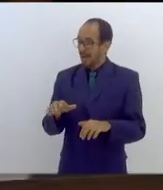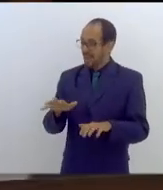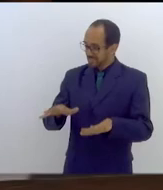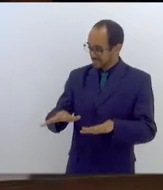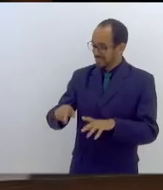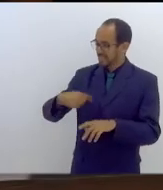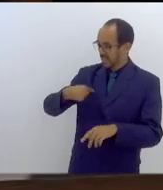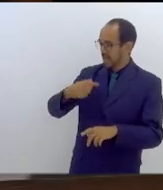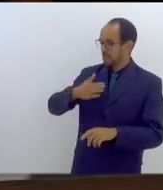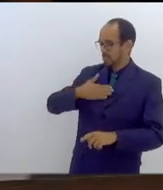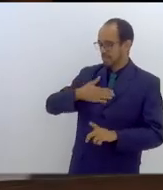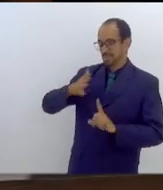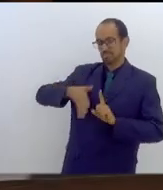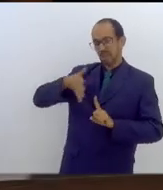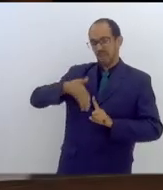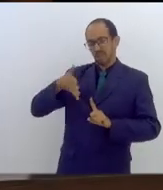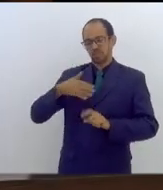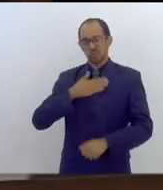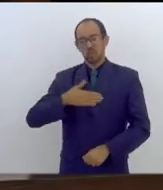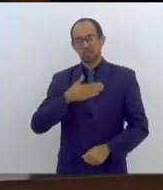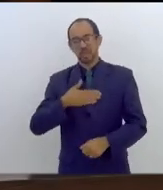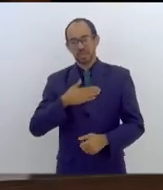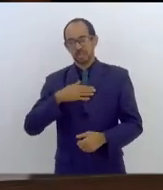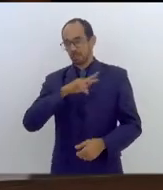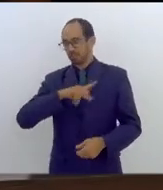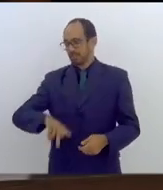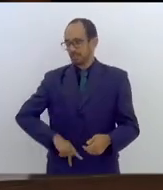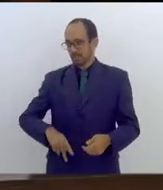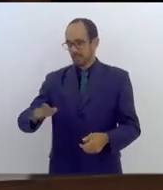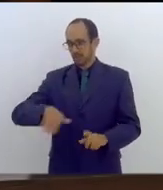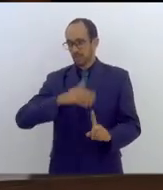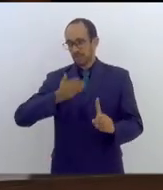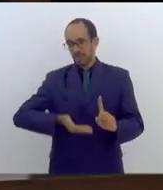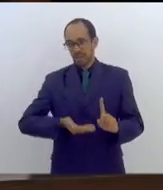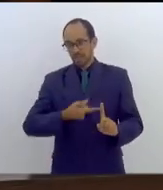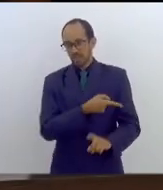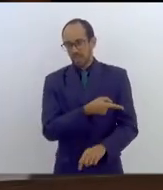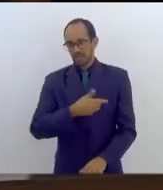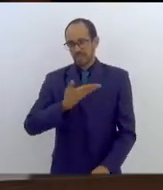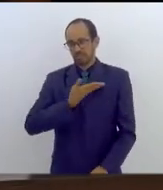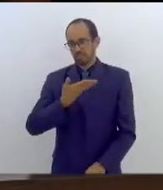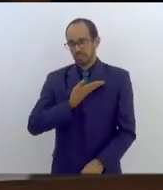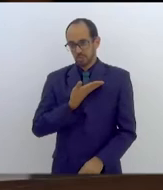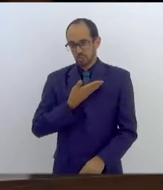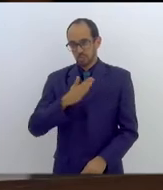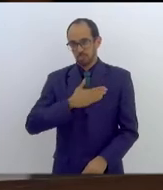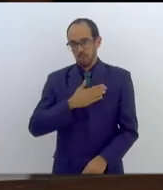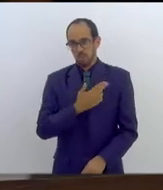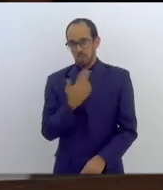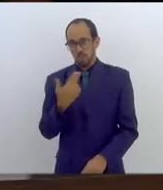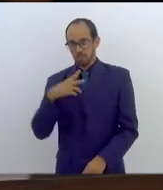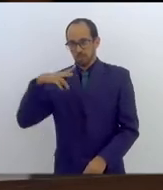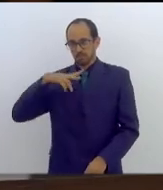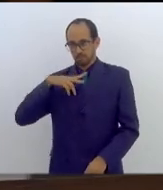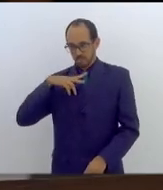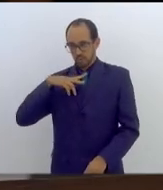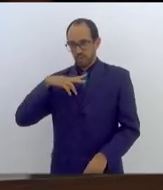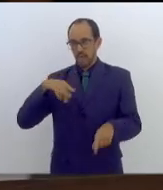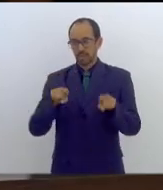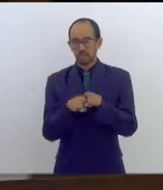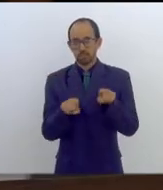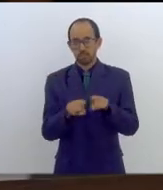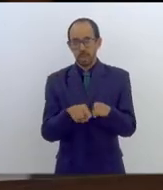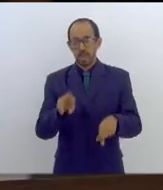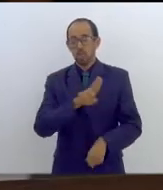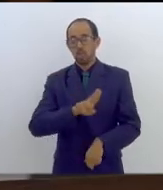palavras que eu gostaria de deixar e homenagear esse amigo é tanto em meu nome pessoal mas também em nome do próprio